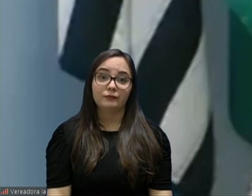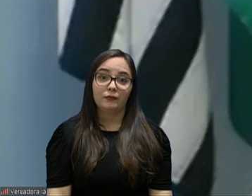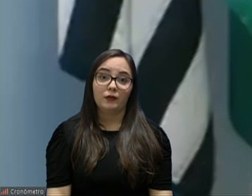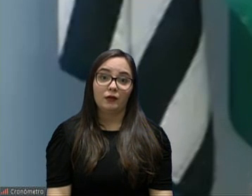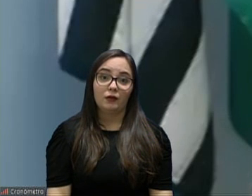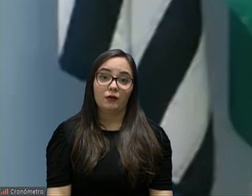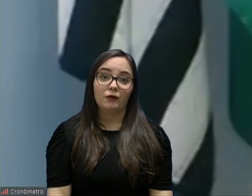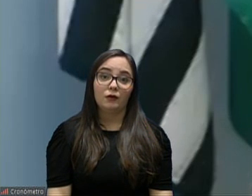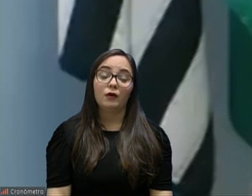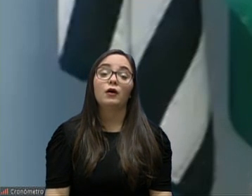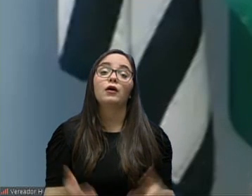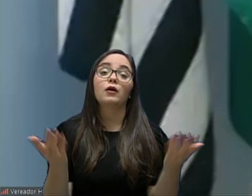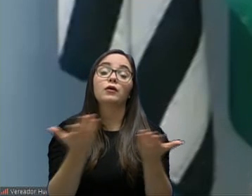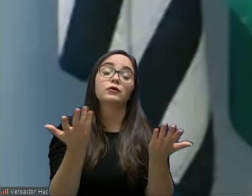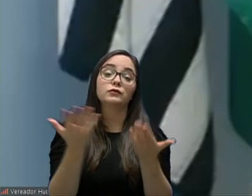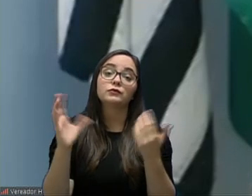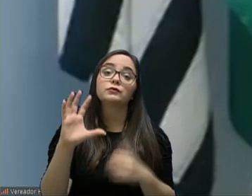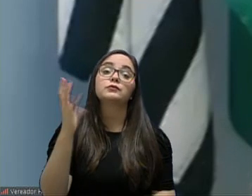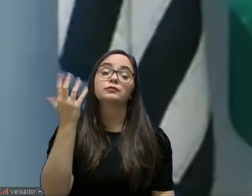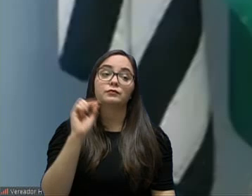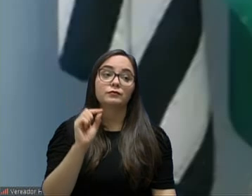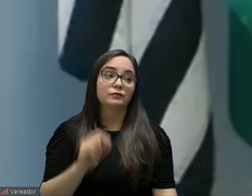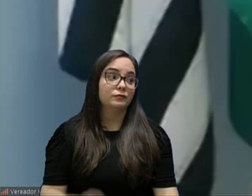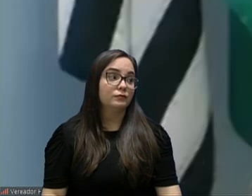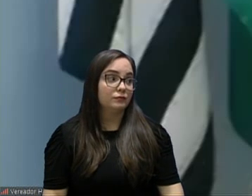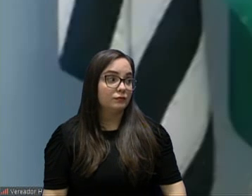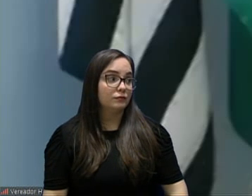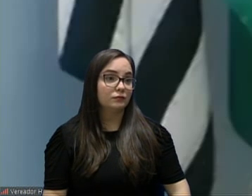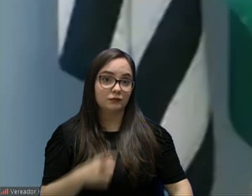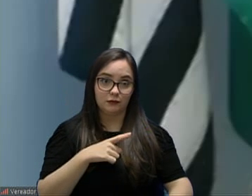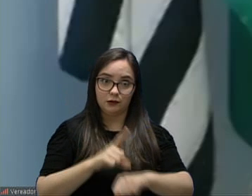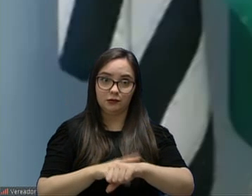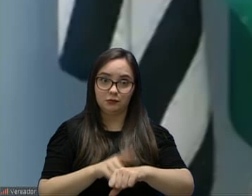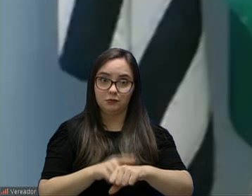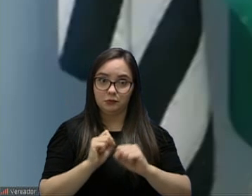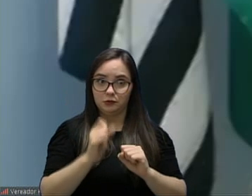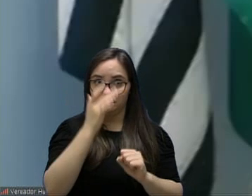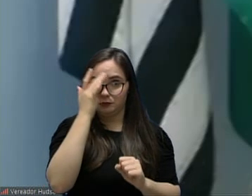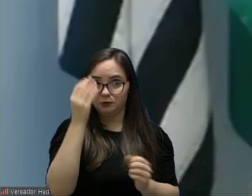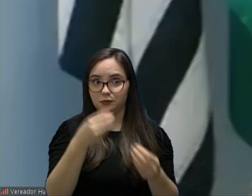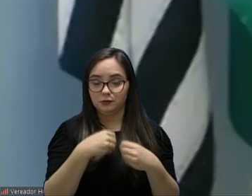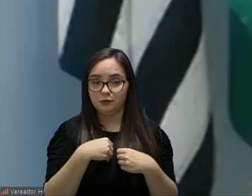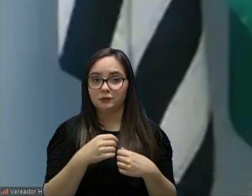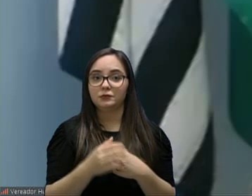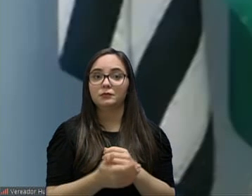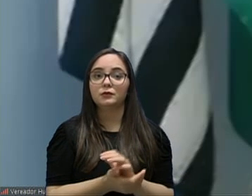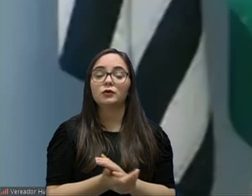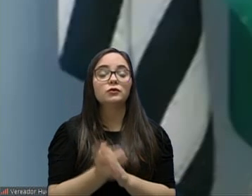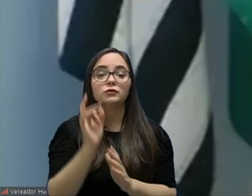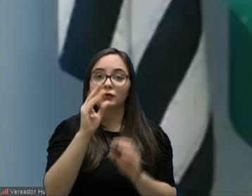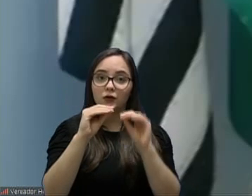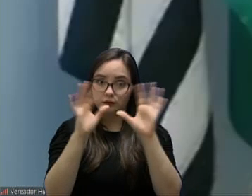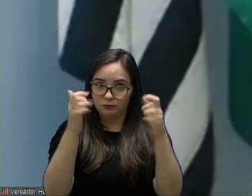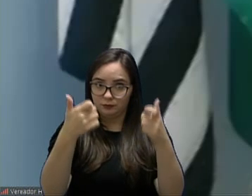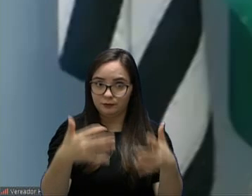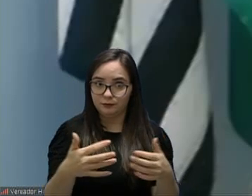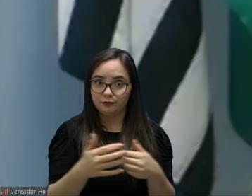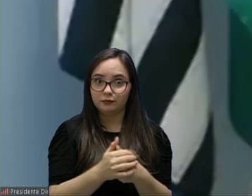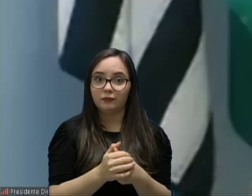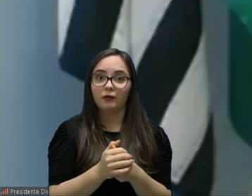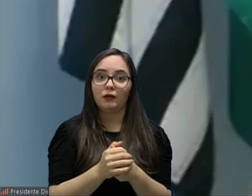O que hoje está acontecendo... Opa, eu não sei se tem mais tempo, quem está com o tempo, mas eu, só para esclarecer isso aí, Luiz Santos